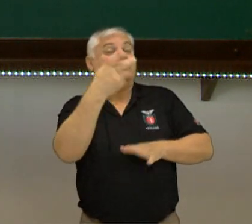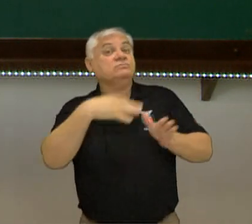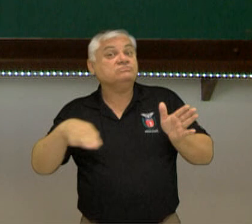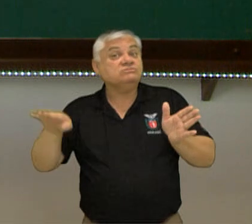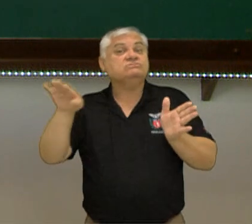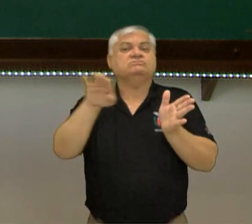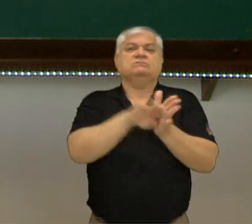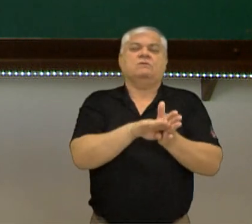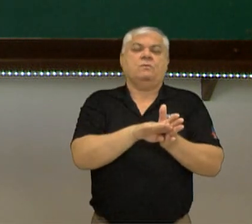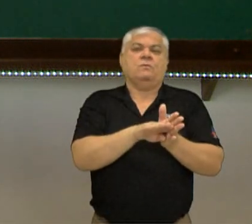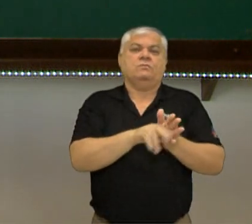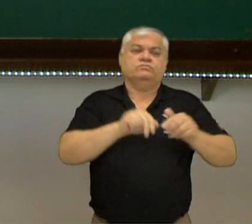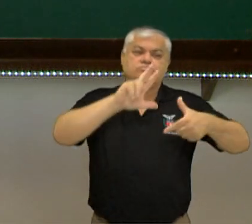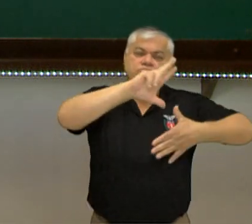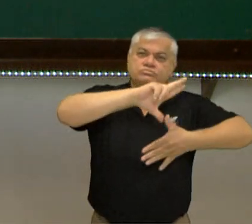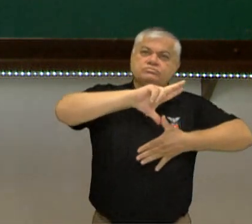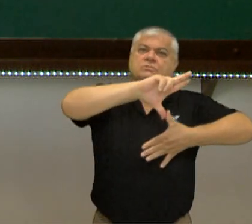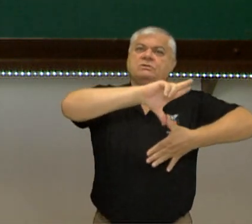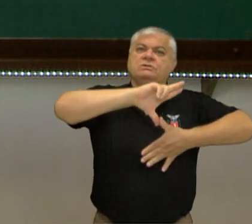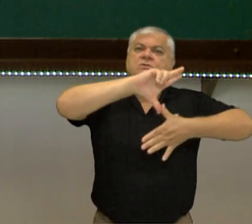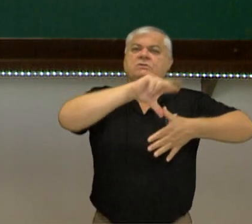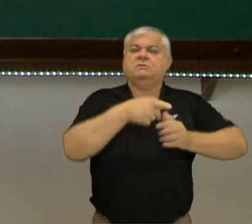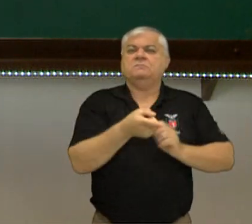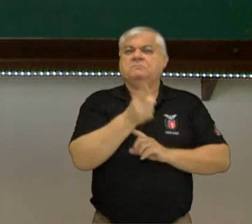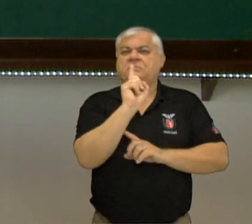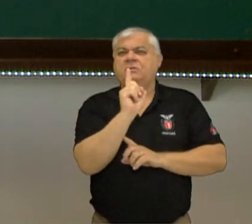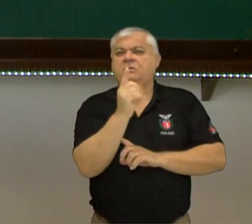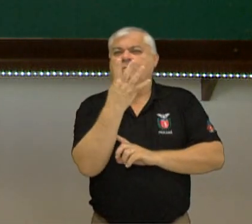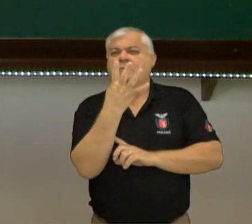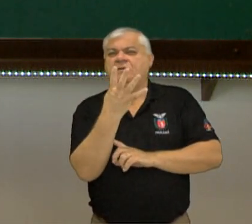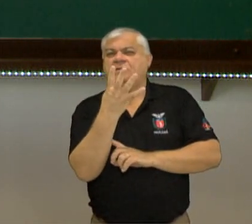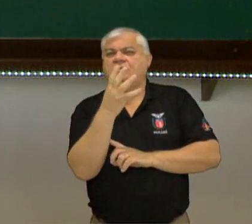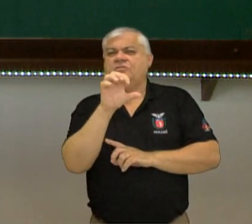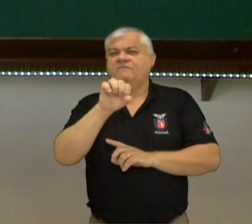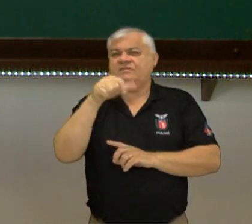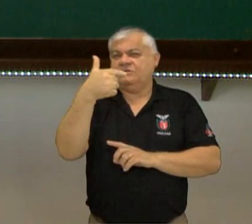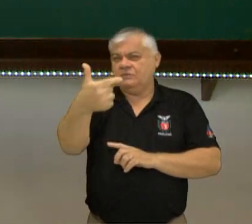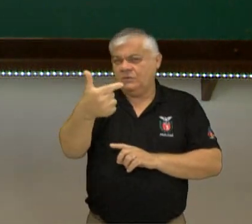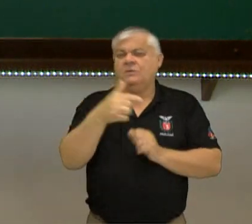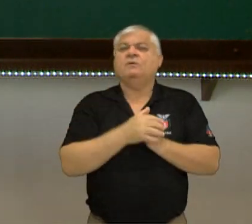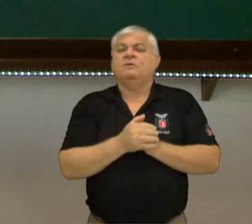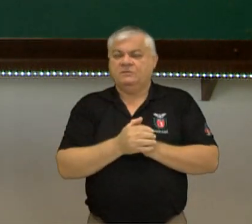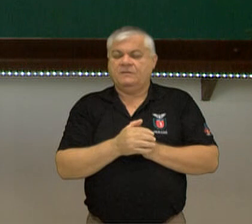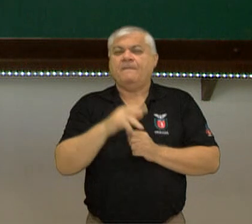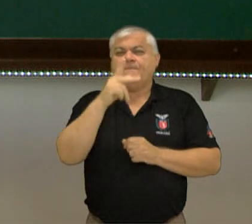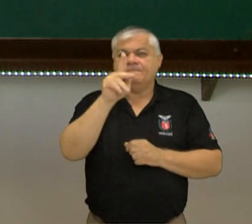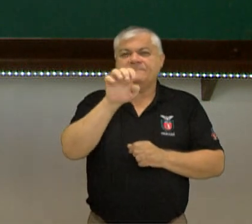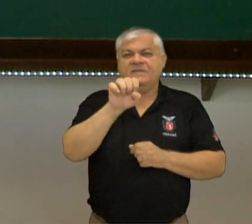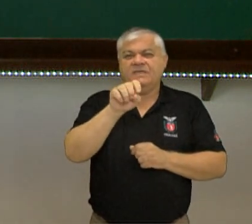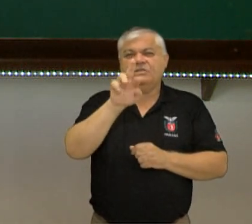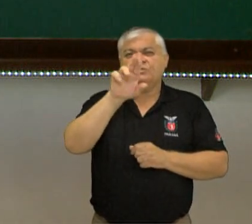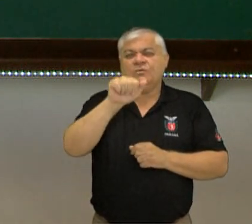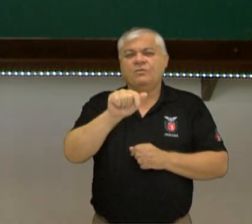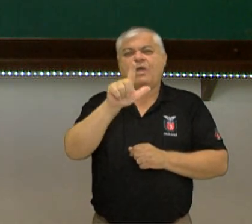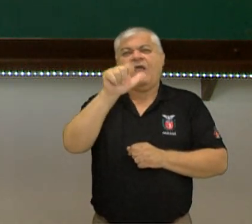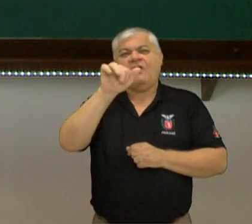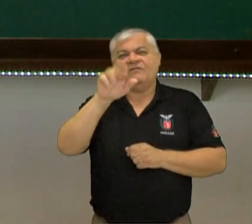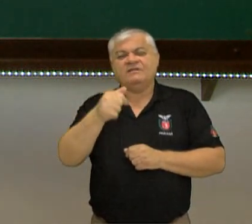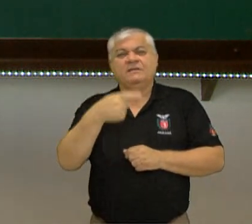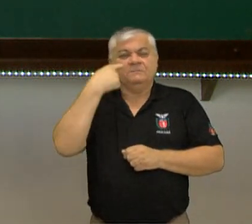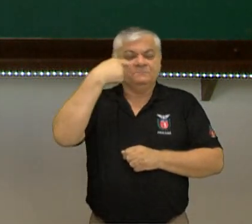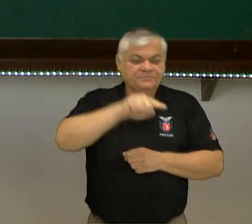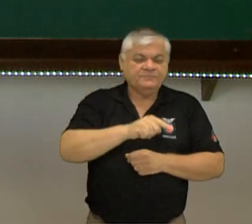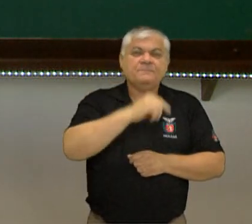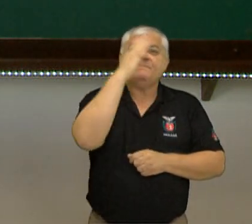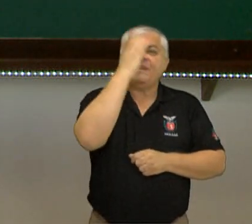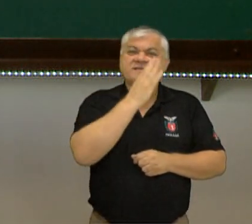chegou na América em 1492. Pedro Álvares Cabral chegou no Brasil, né? Hernán